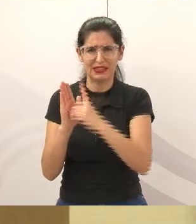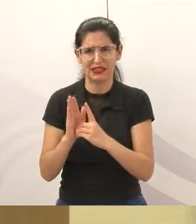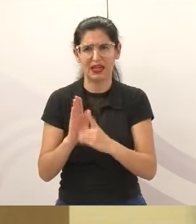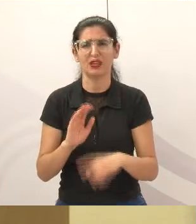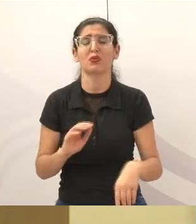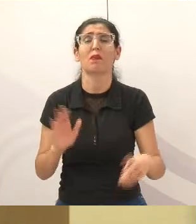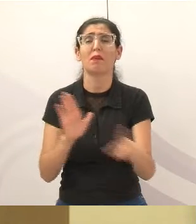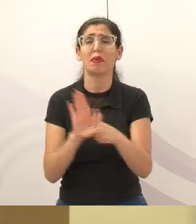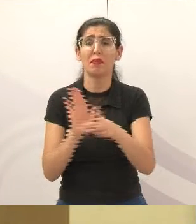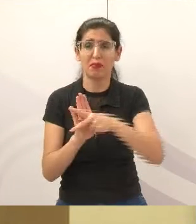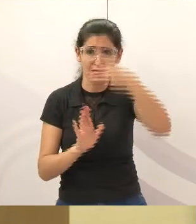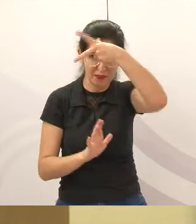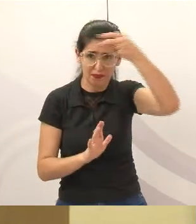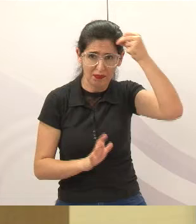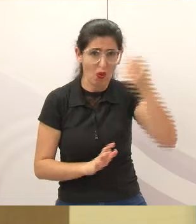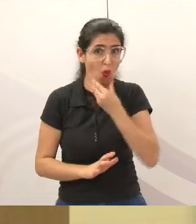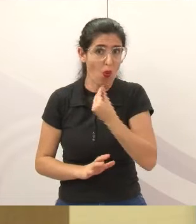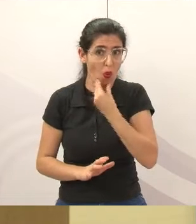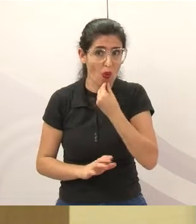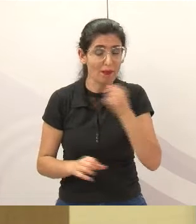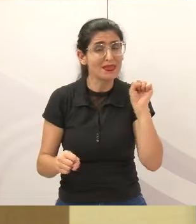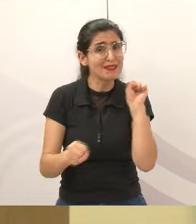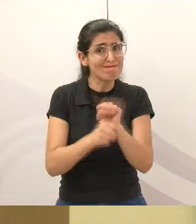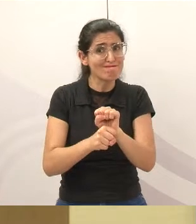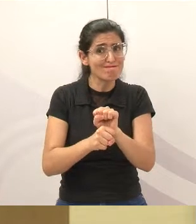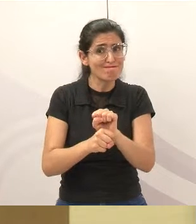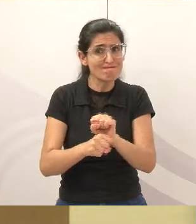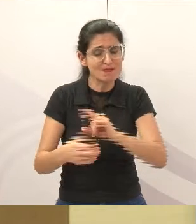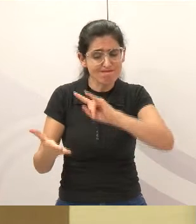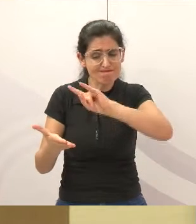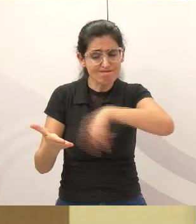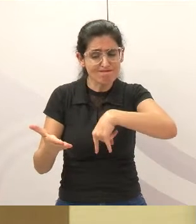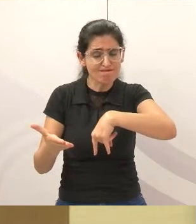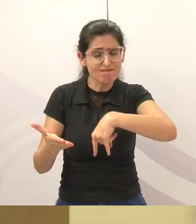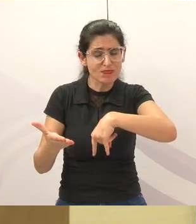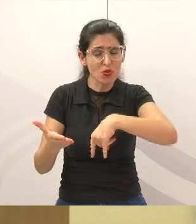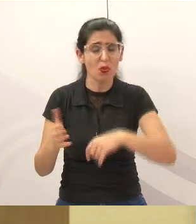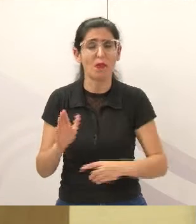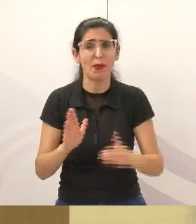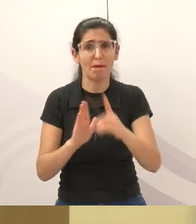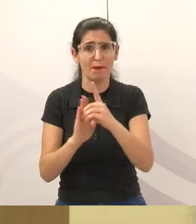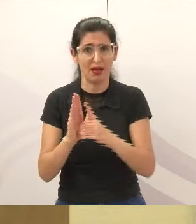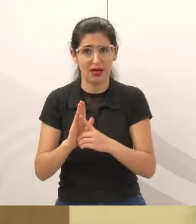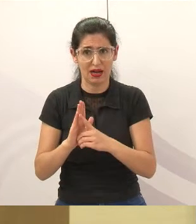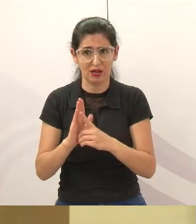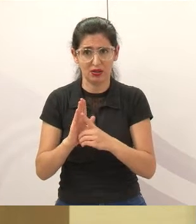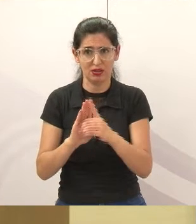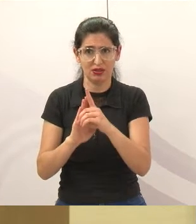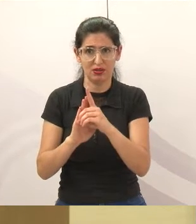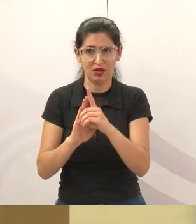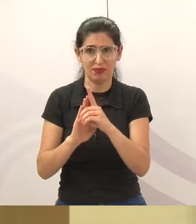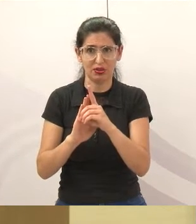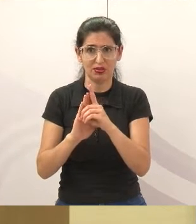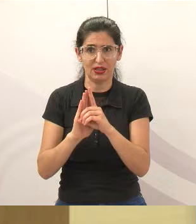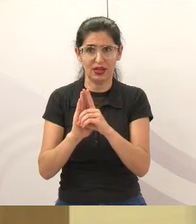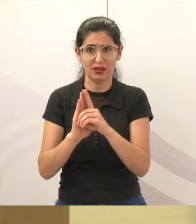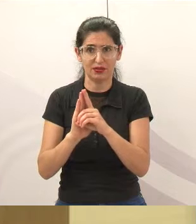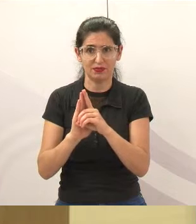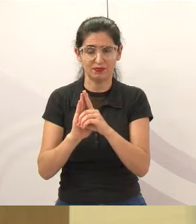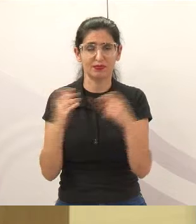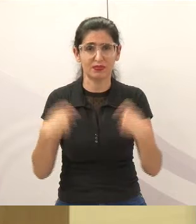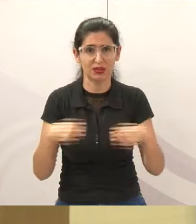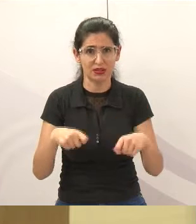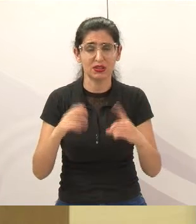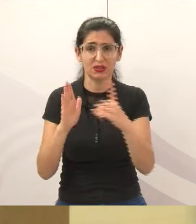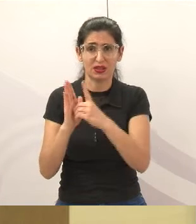prefeito. E a gente, além de a gente fazer toda essa segurança dos estabelecimentos comerciais, que a